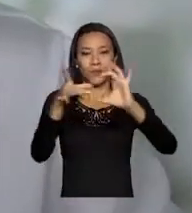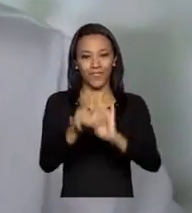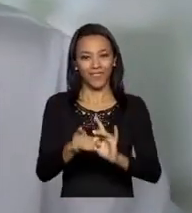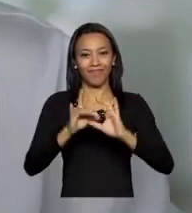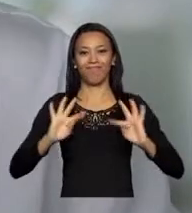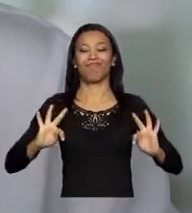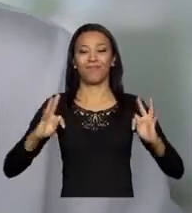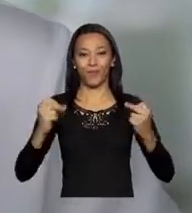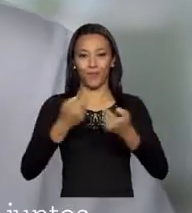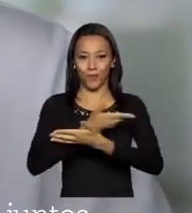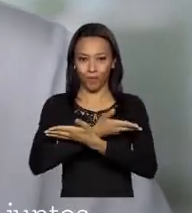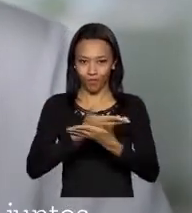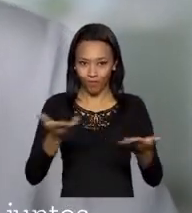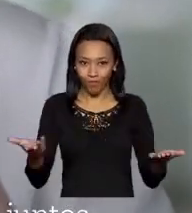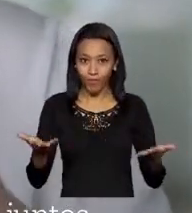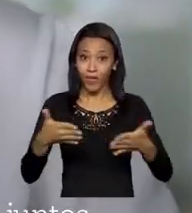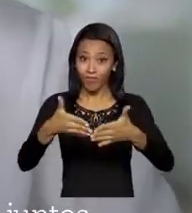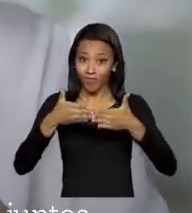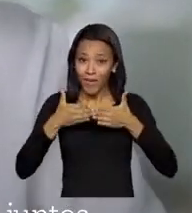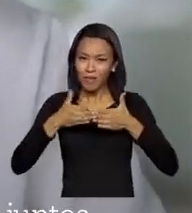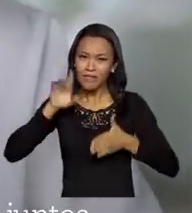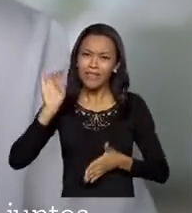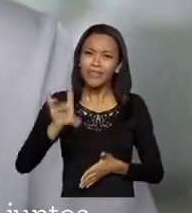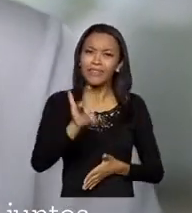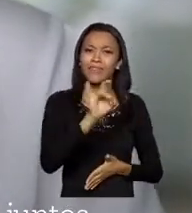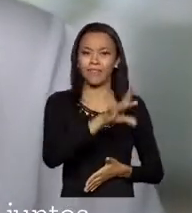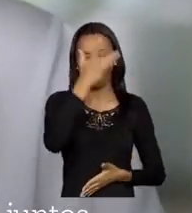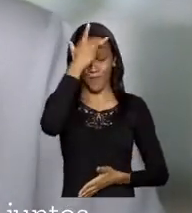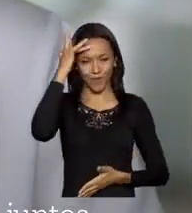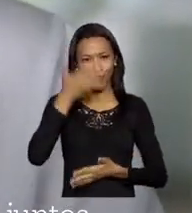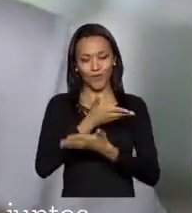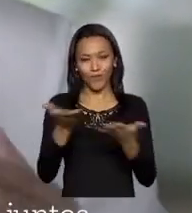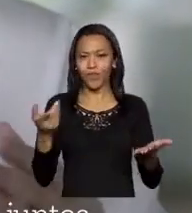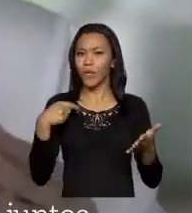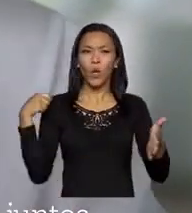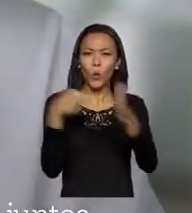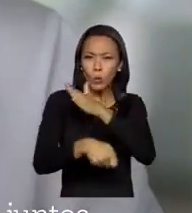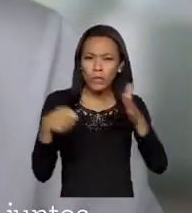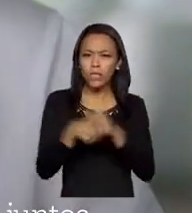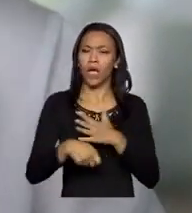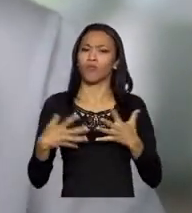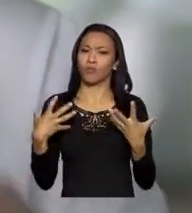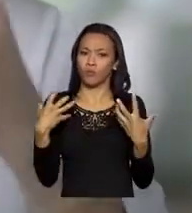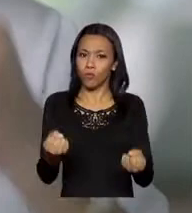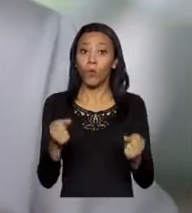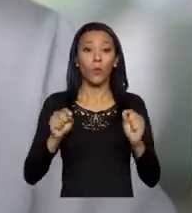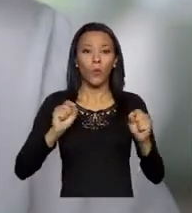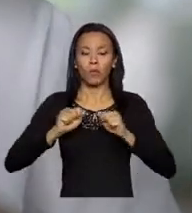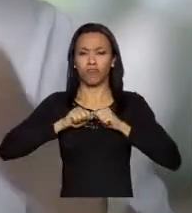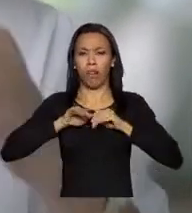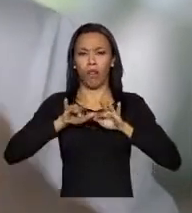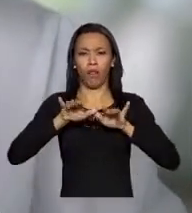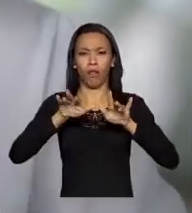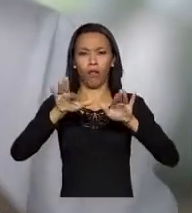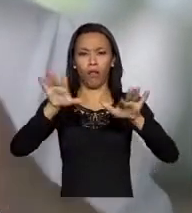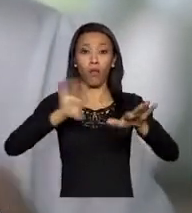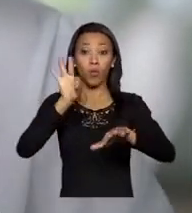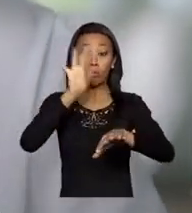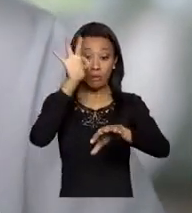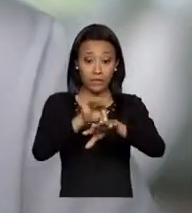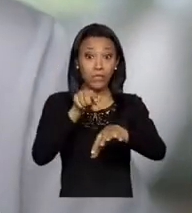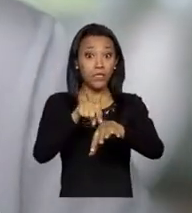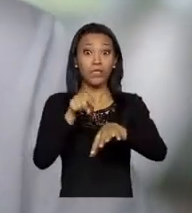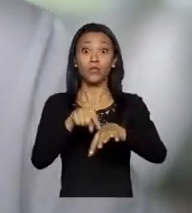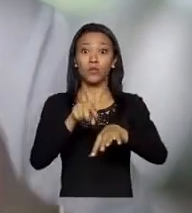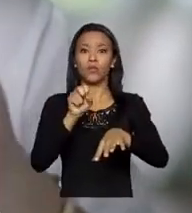todos nós com Voco cada um de vocês para lutarmos juntos quanto a propagação do mosquito